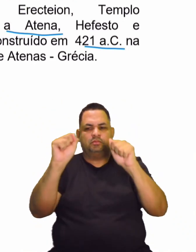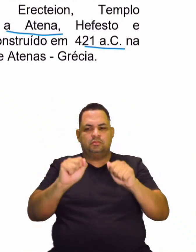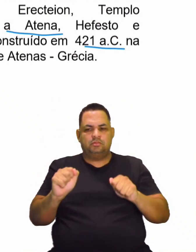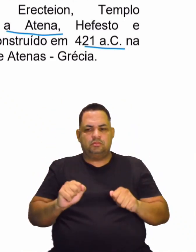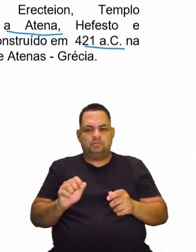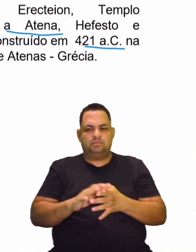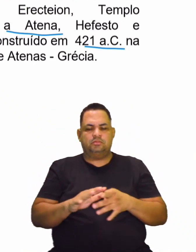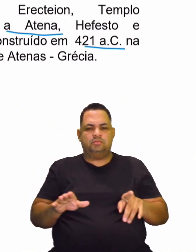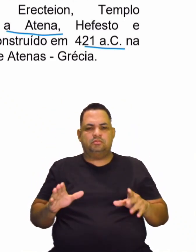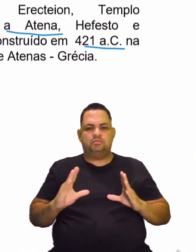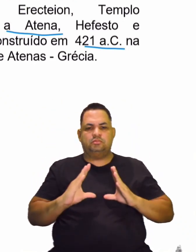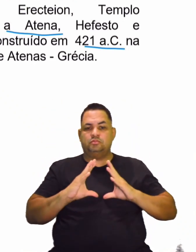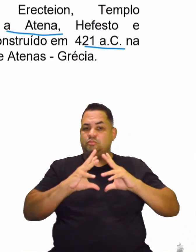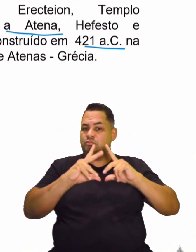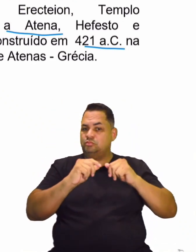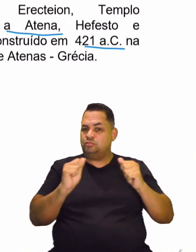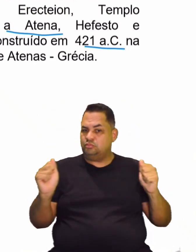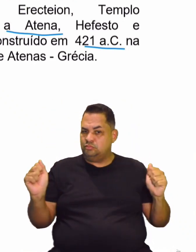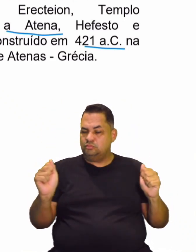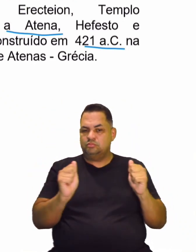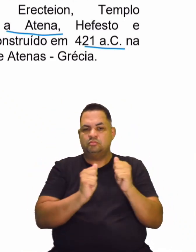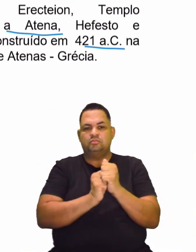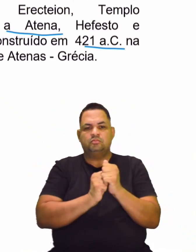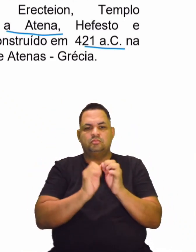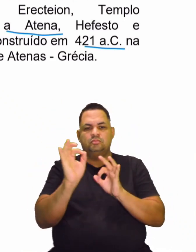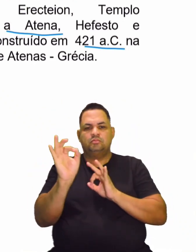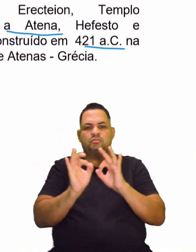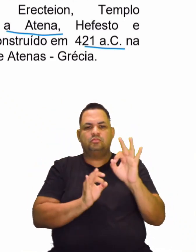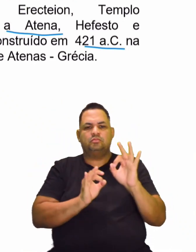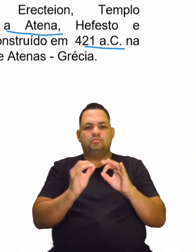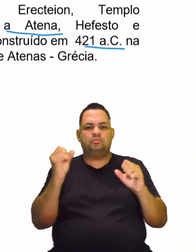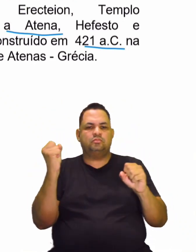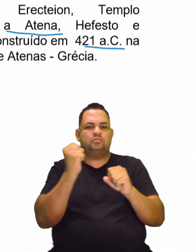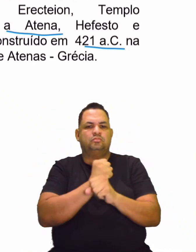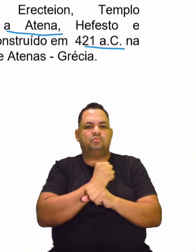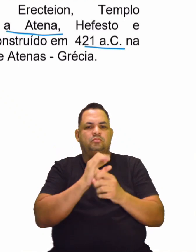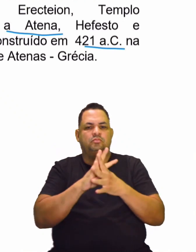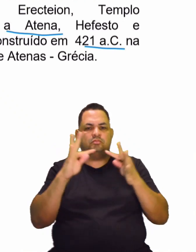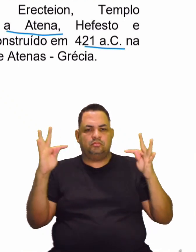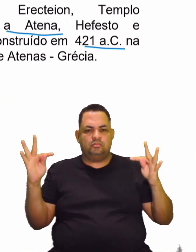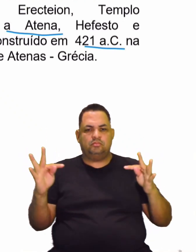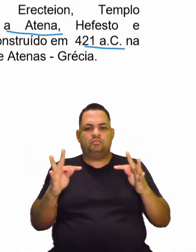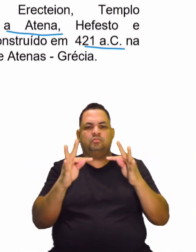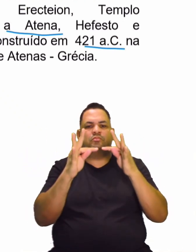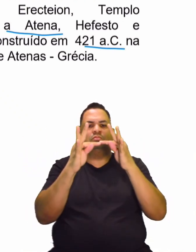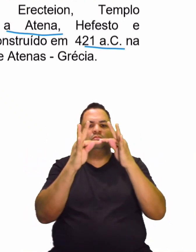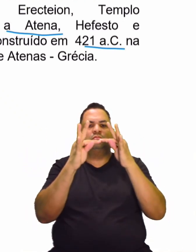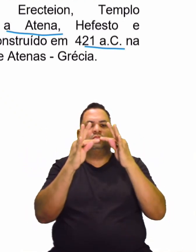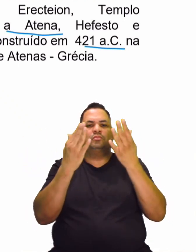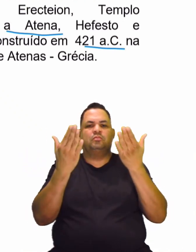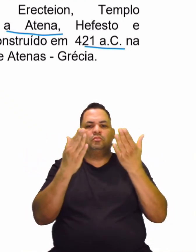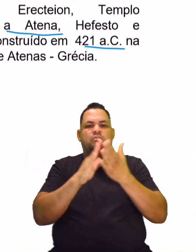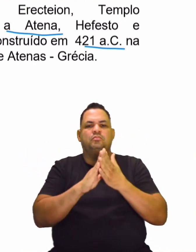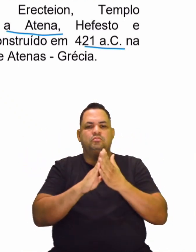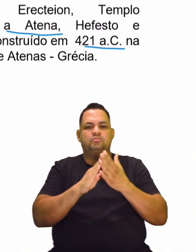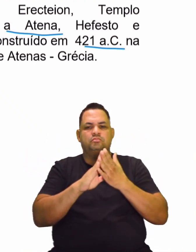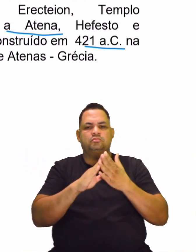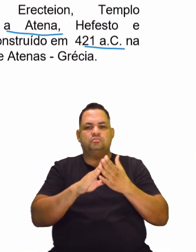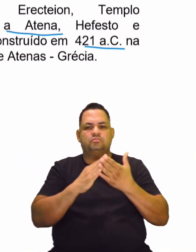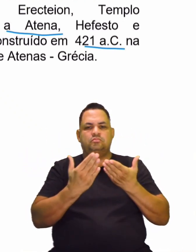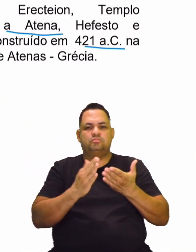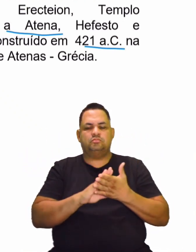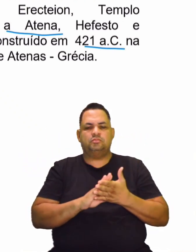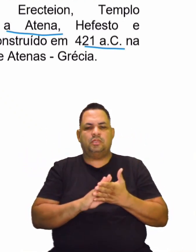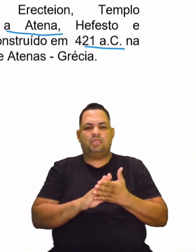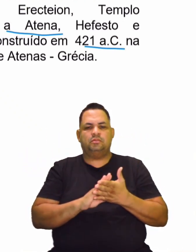aí excelentes construções, templos, que eram de adoração aos deuses, e, ao